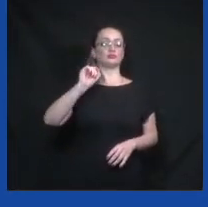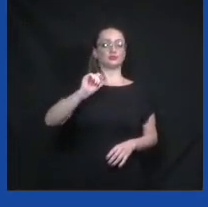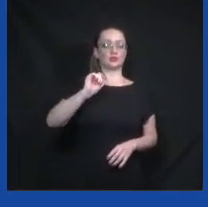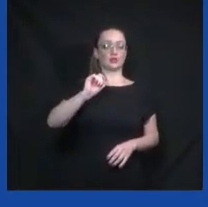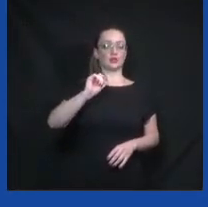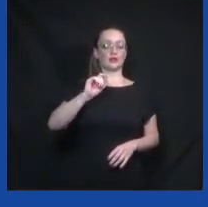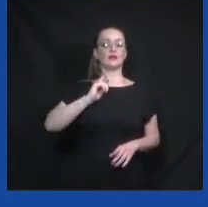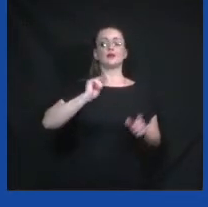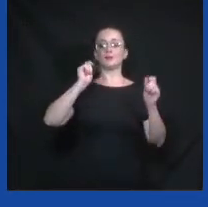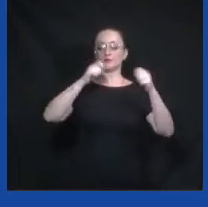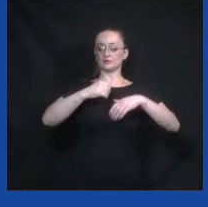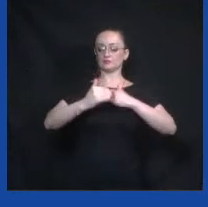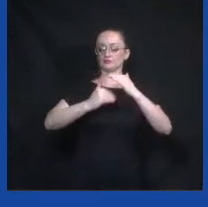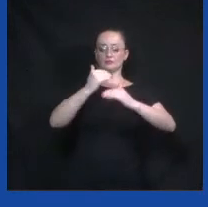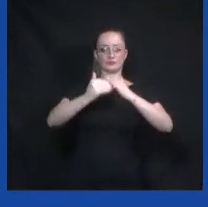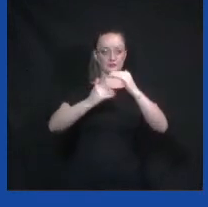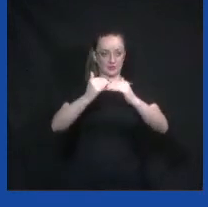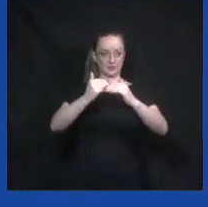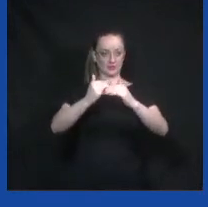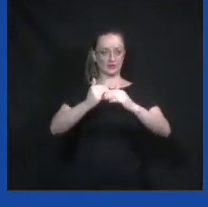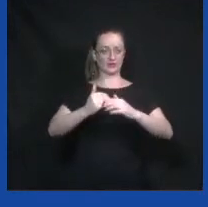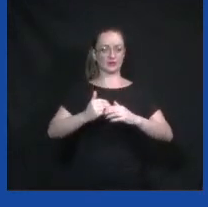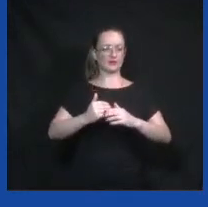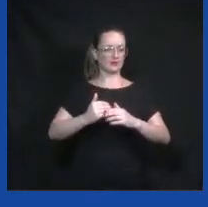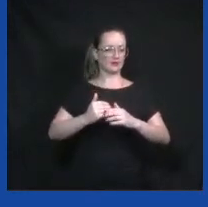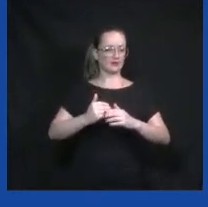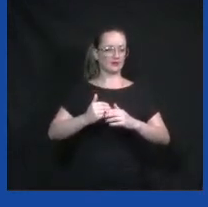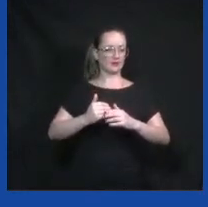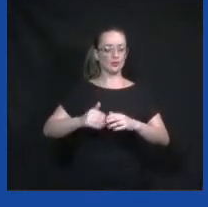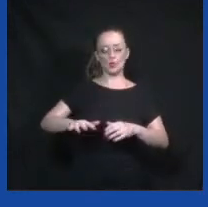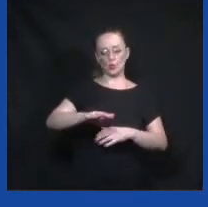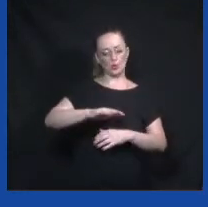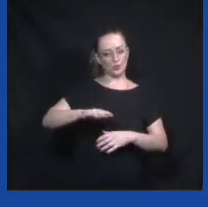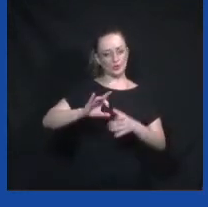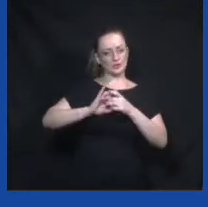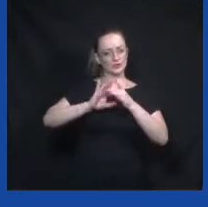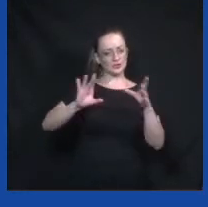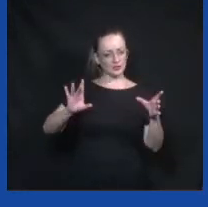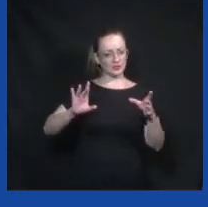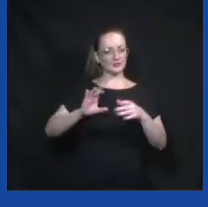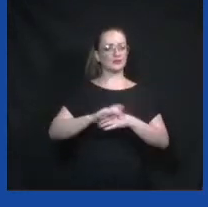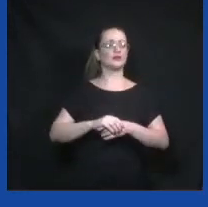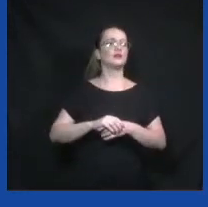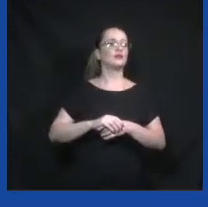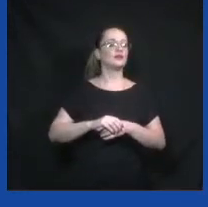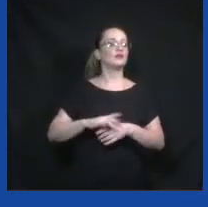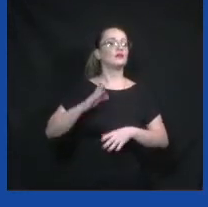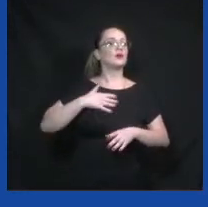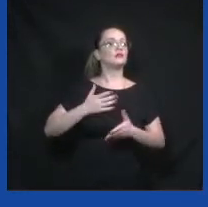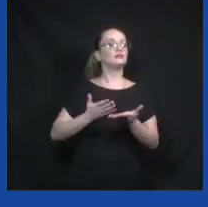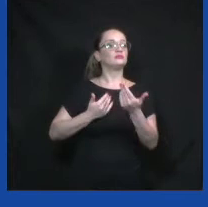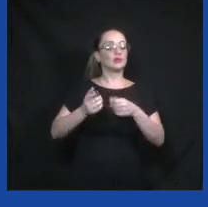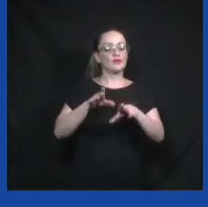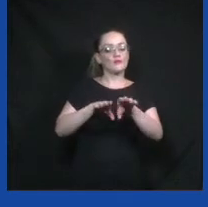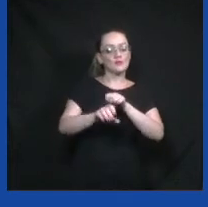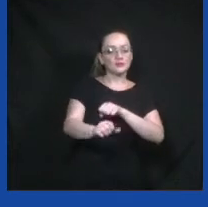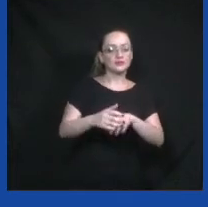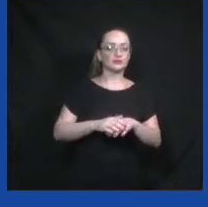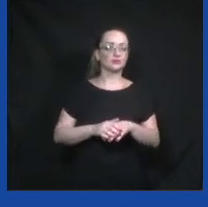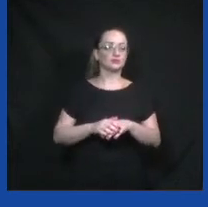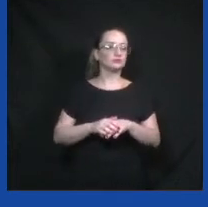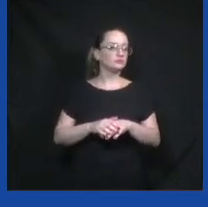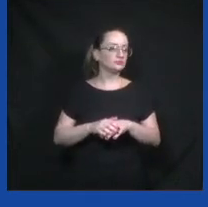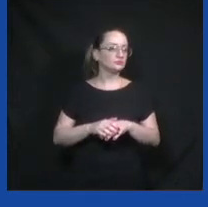permitir desenvolver, ao mesmo tempo que a gente mantém um ambiente livre, onde a gente consegue buscar os nossos bens, o nosso bem-estar individual, considerando o